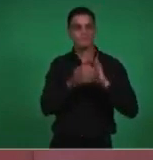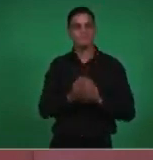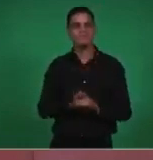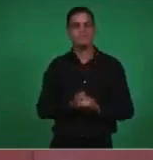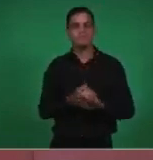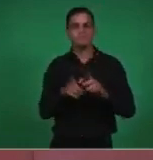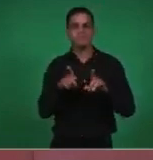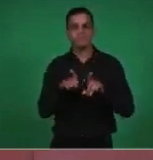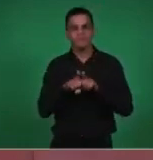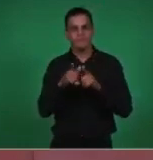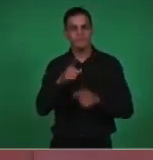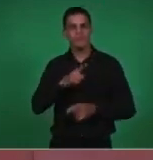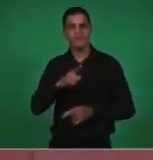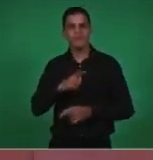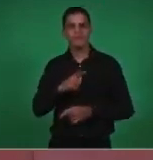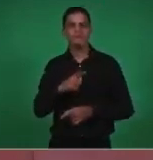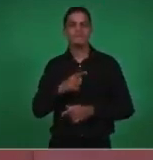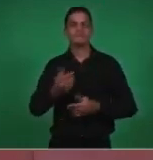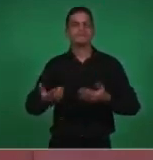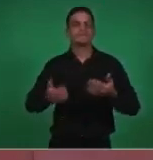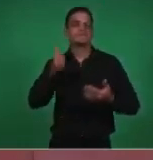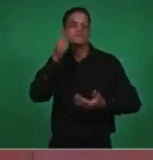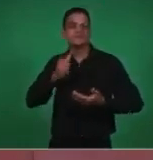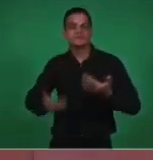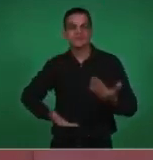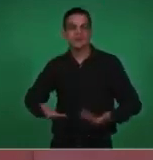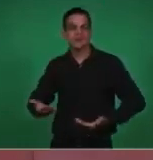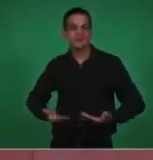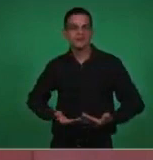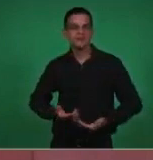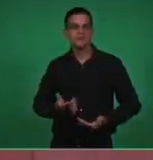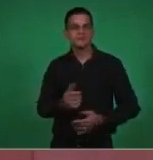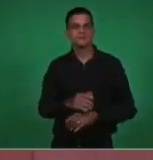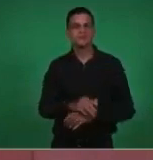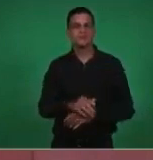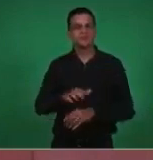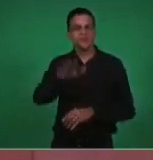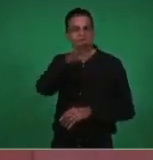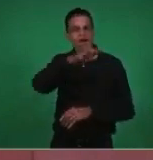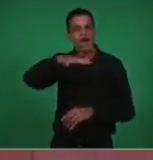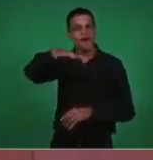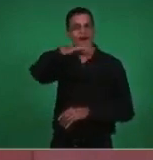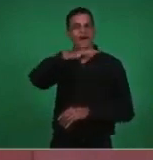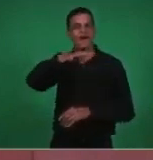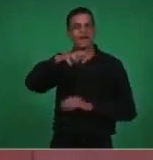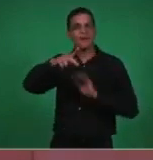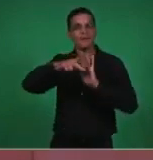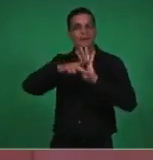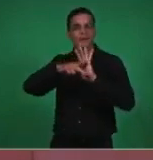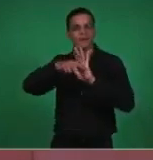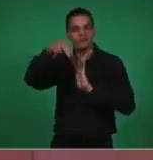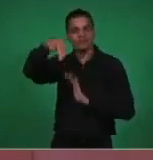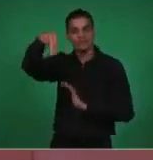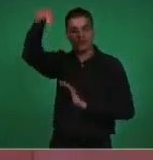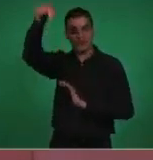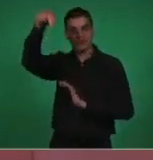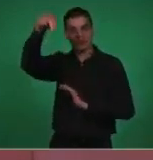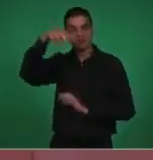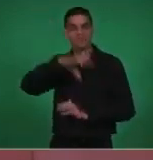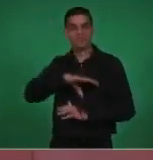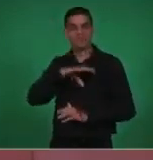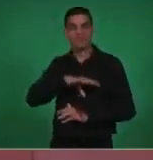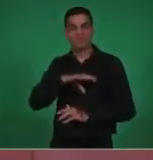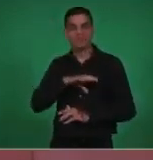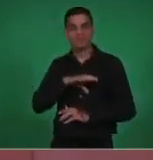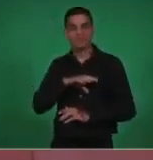Leiria, que atende a região central norte de Portugal. E também na igreja